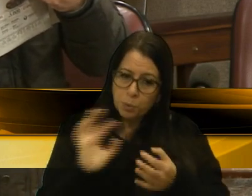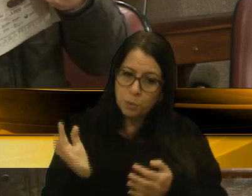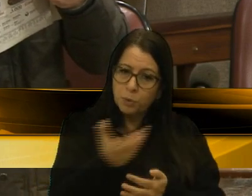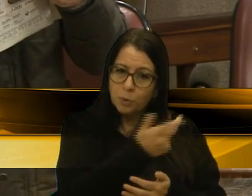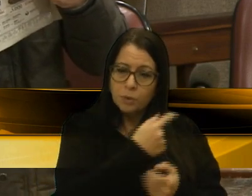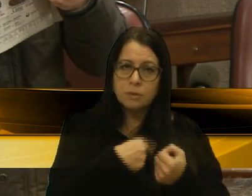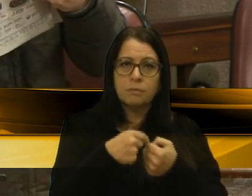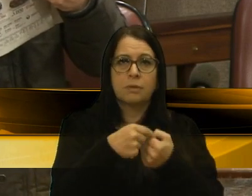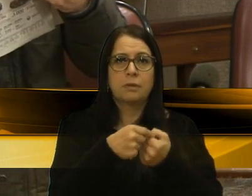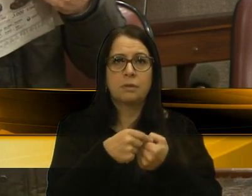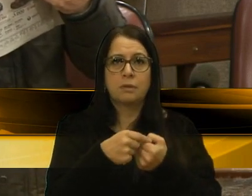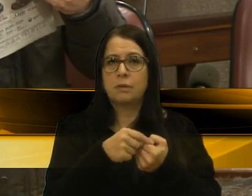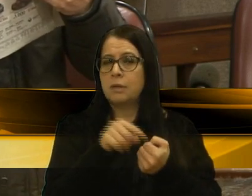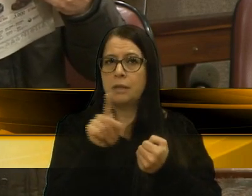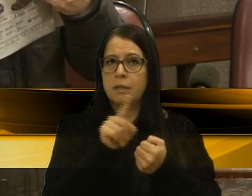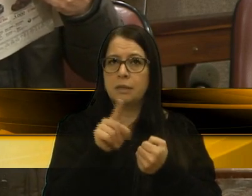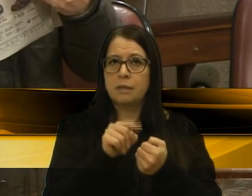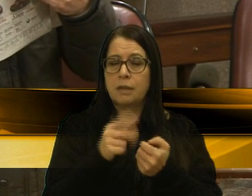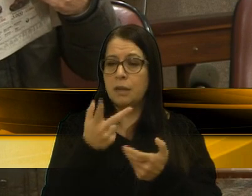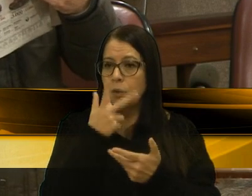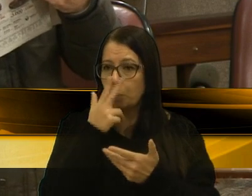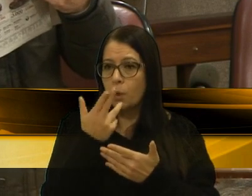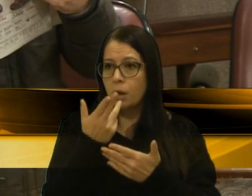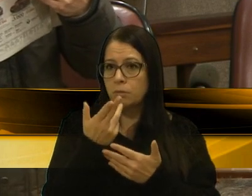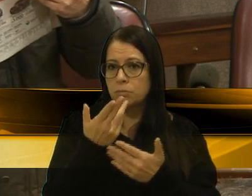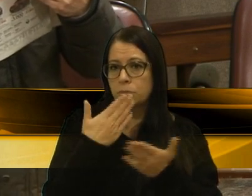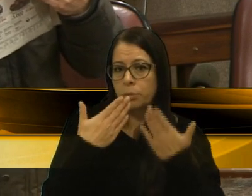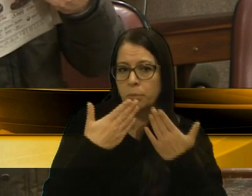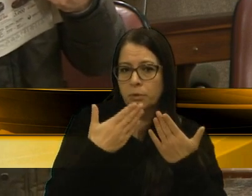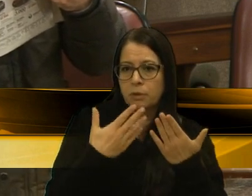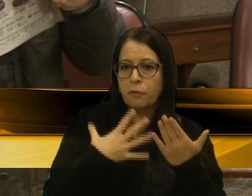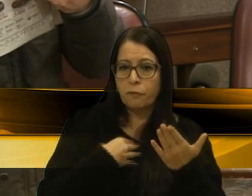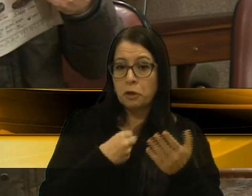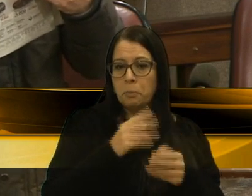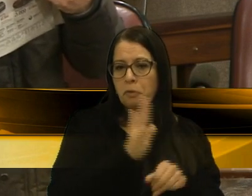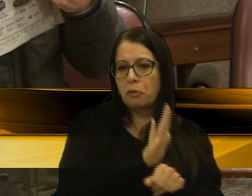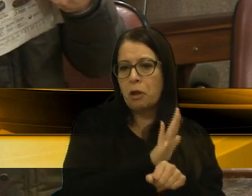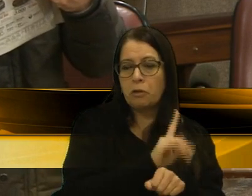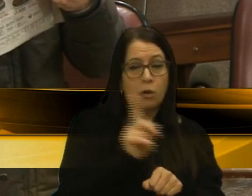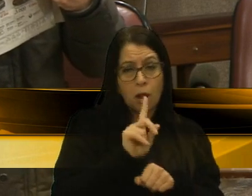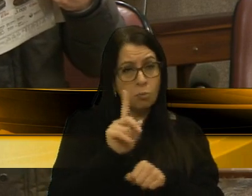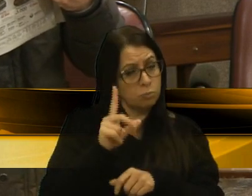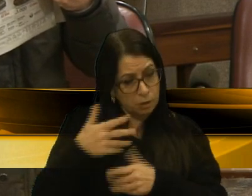outros. Ninguém tem filho dessa idade para ficar dando de mamar. Isso,